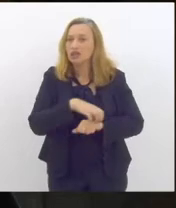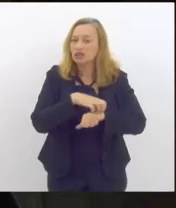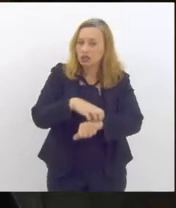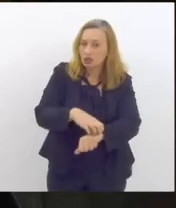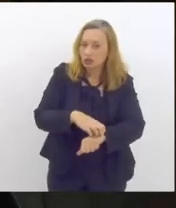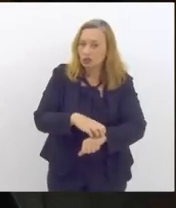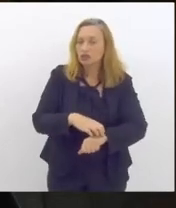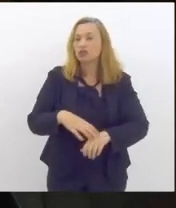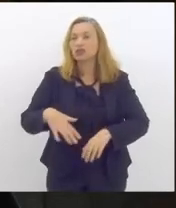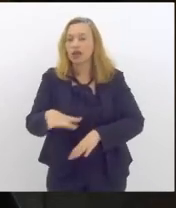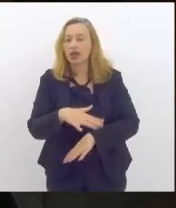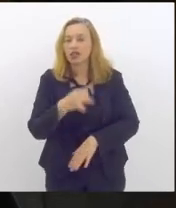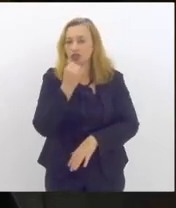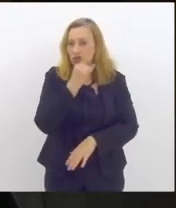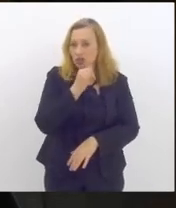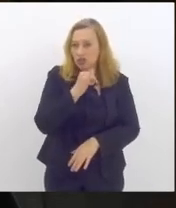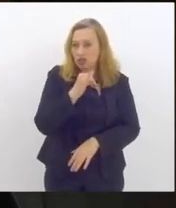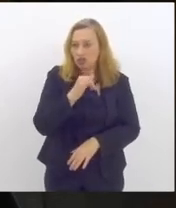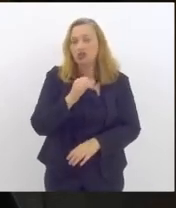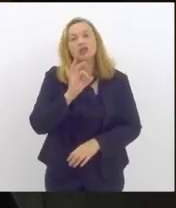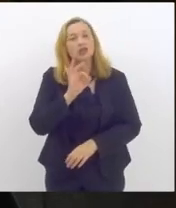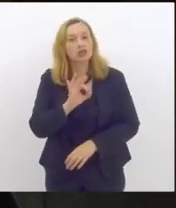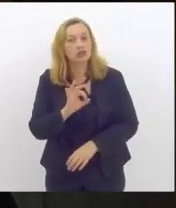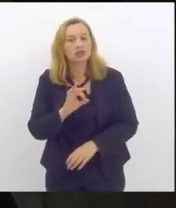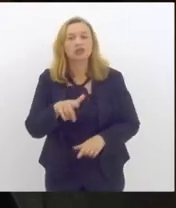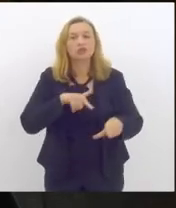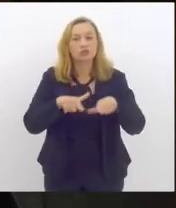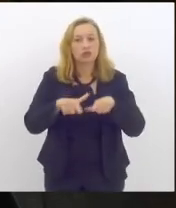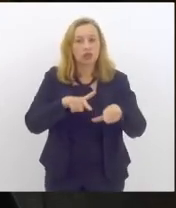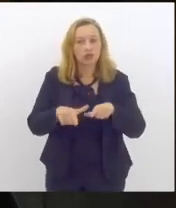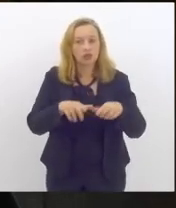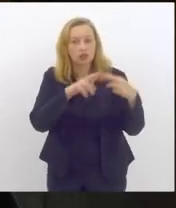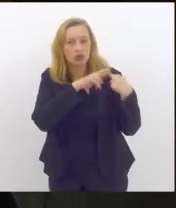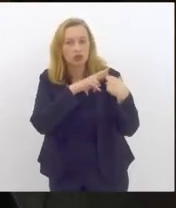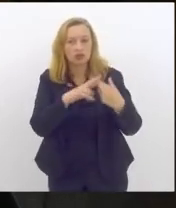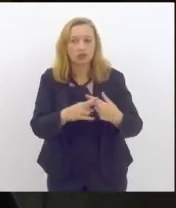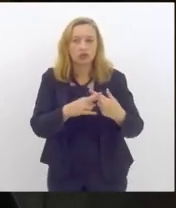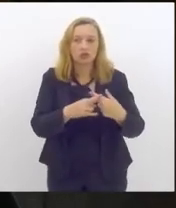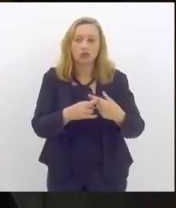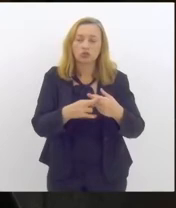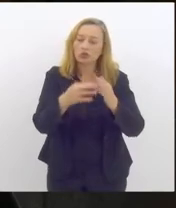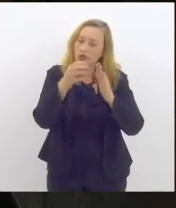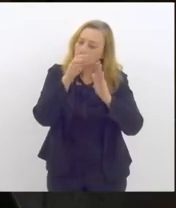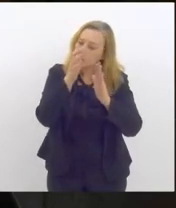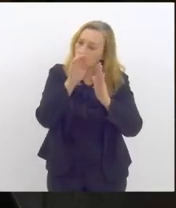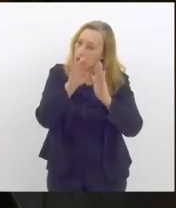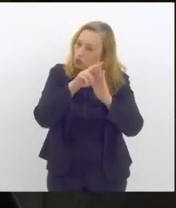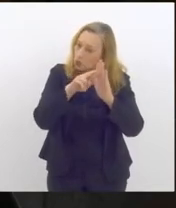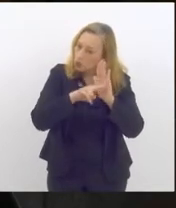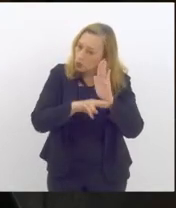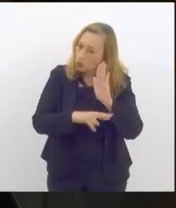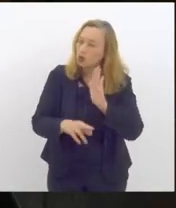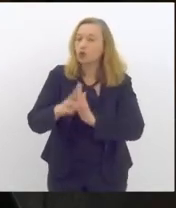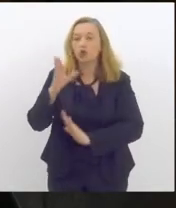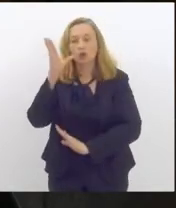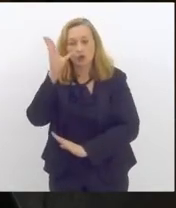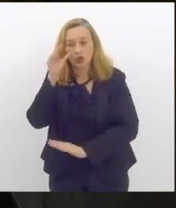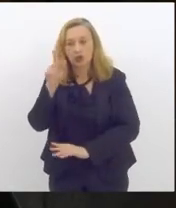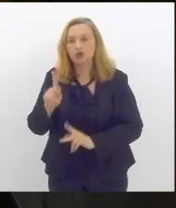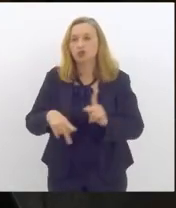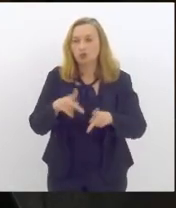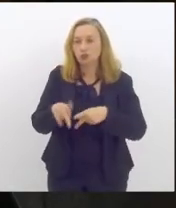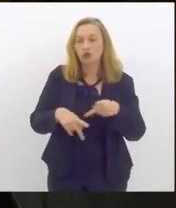transporte na área de energia para que faça um trabalho respeitando o cronograma respeitando o interesse público